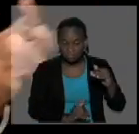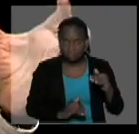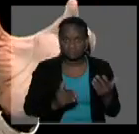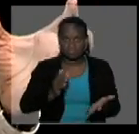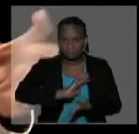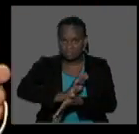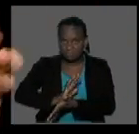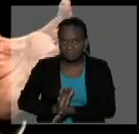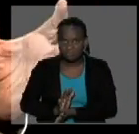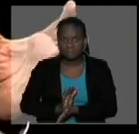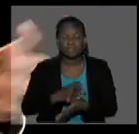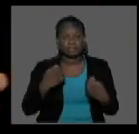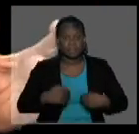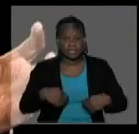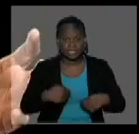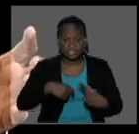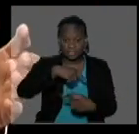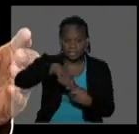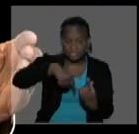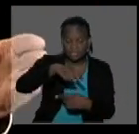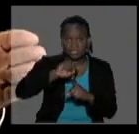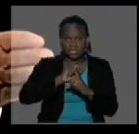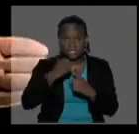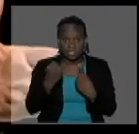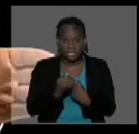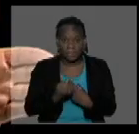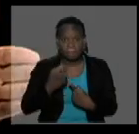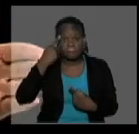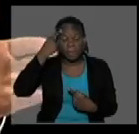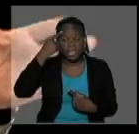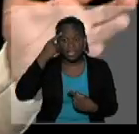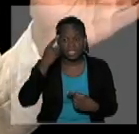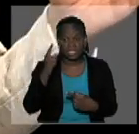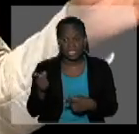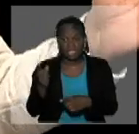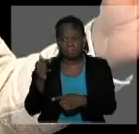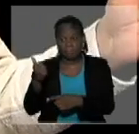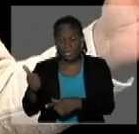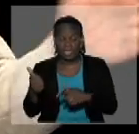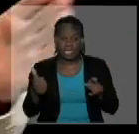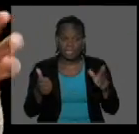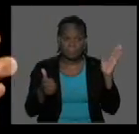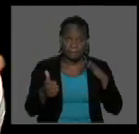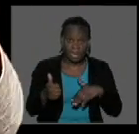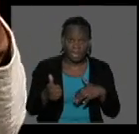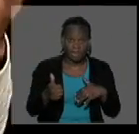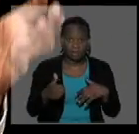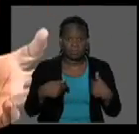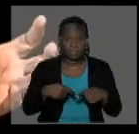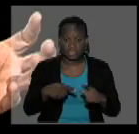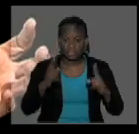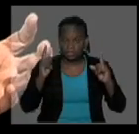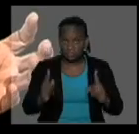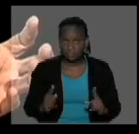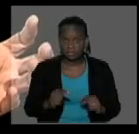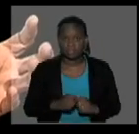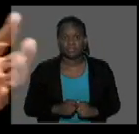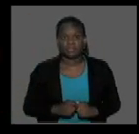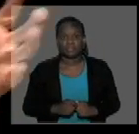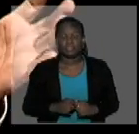era preciso que nas relações sociais a ideia do mal, do bem e do mal se